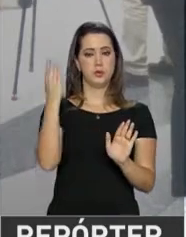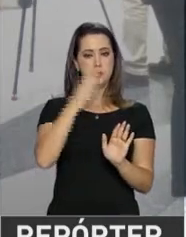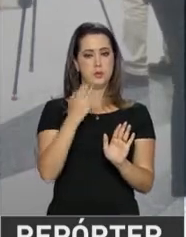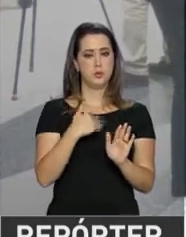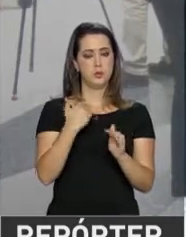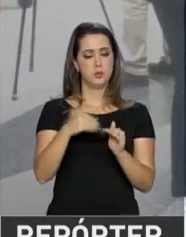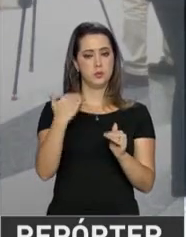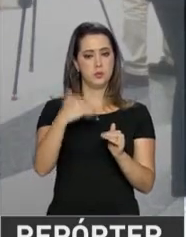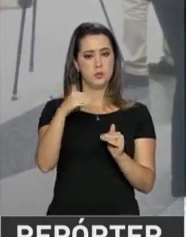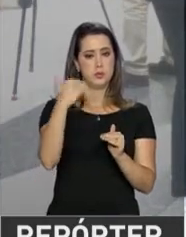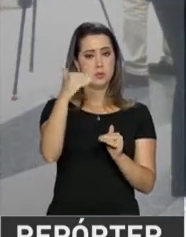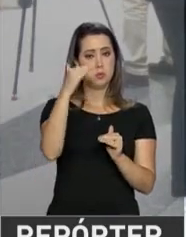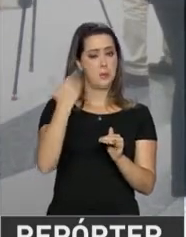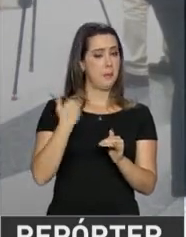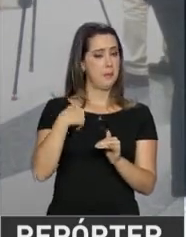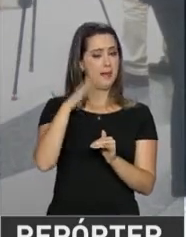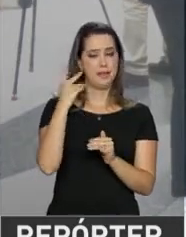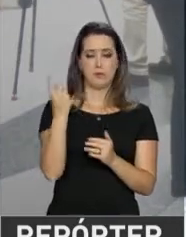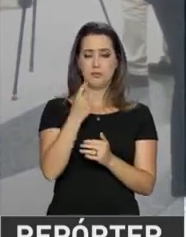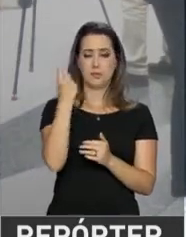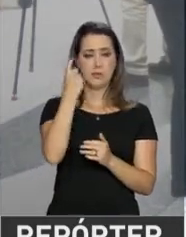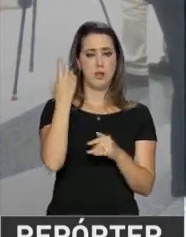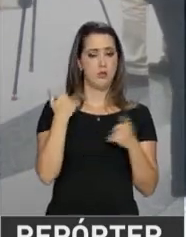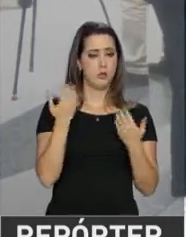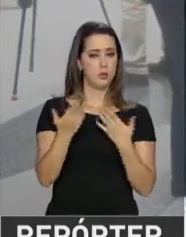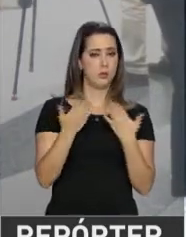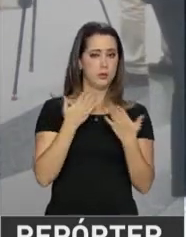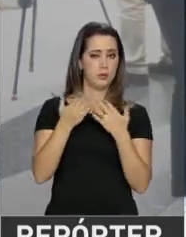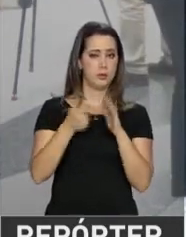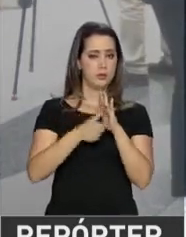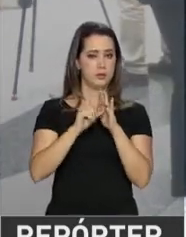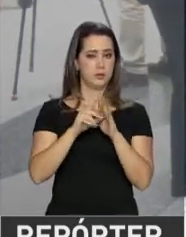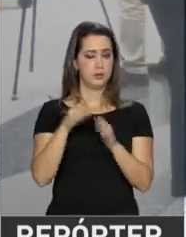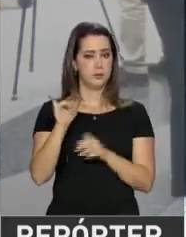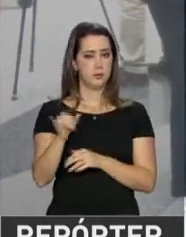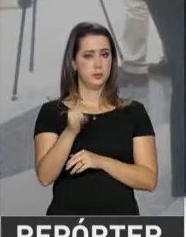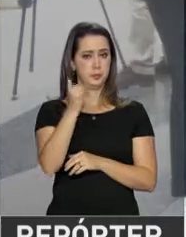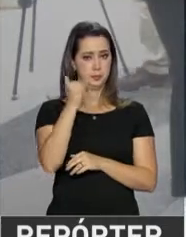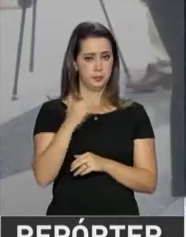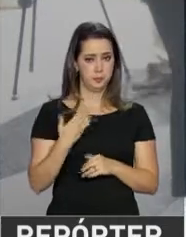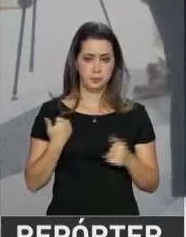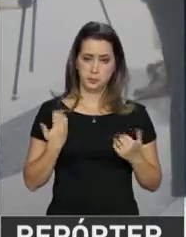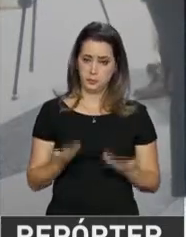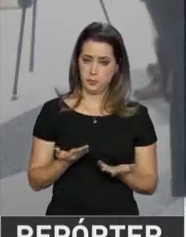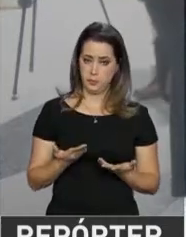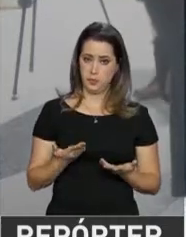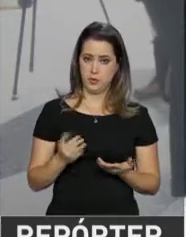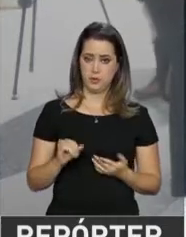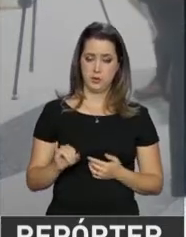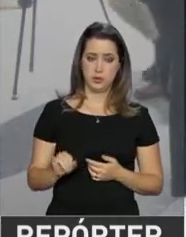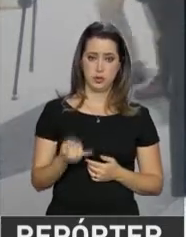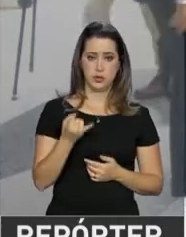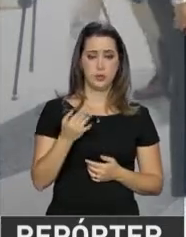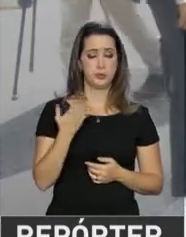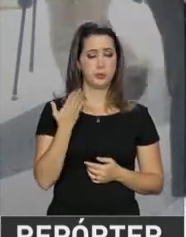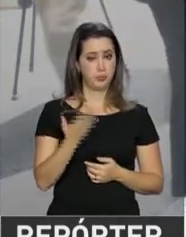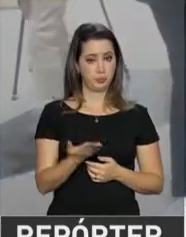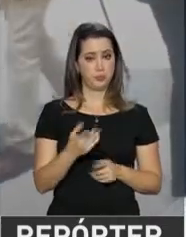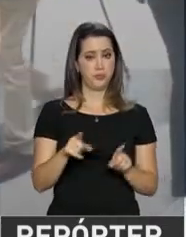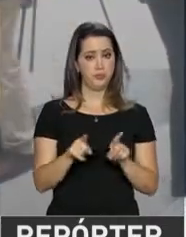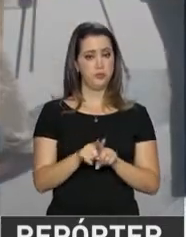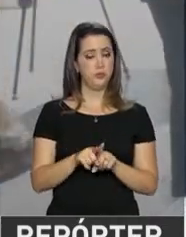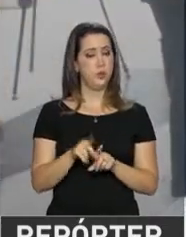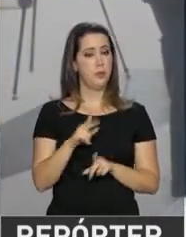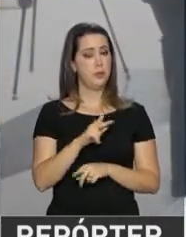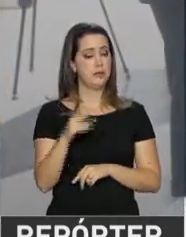cuja projeção mais se elevou desde a projeção anterior, divulgada em janeiro. Ilan Goldfein afirmou que o crescimento do